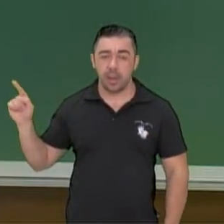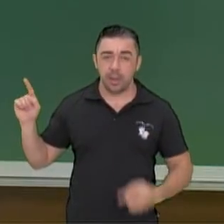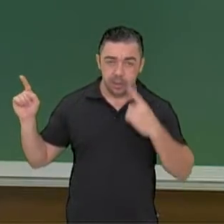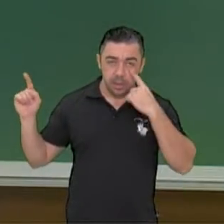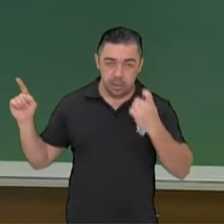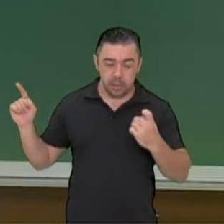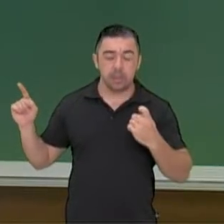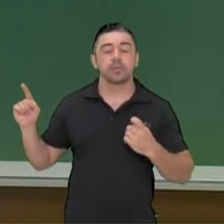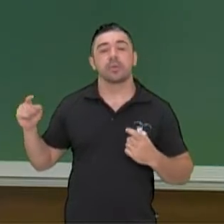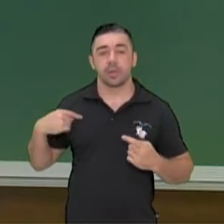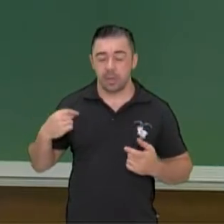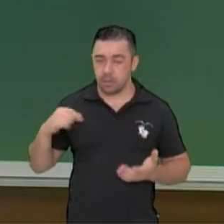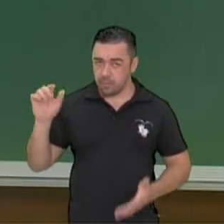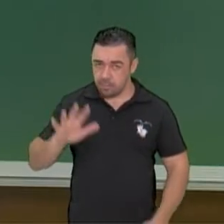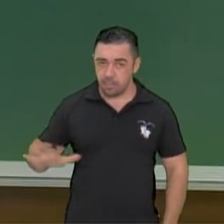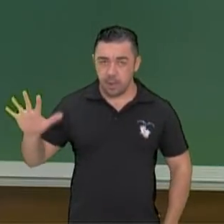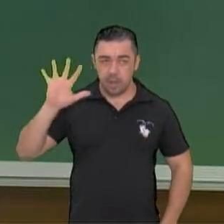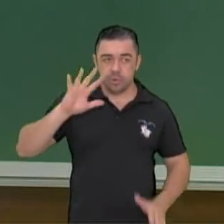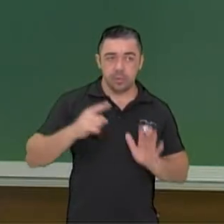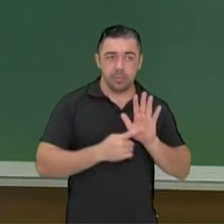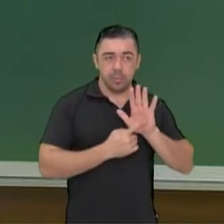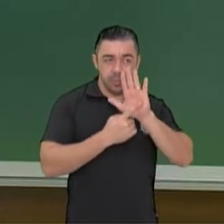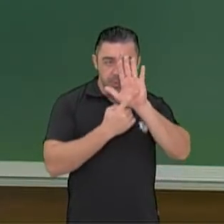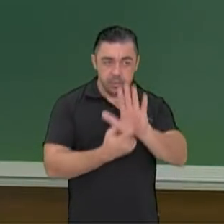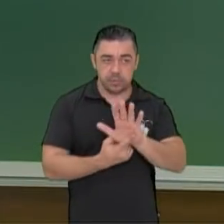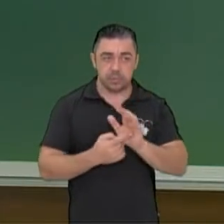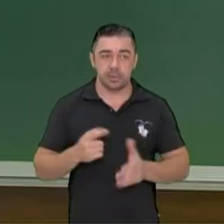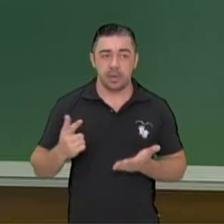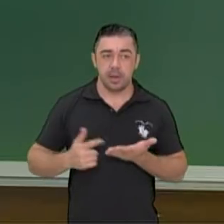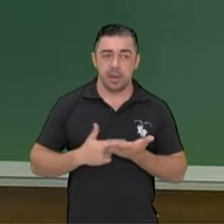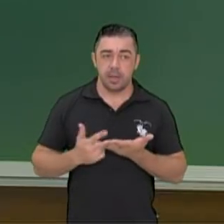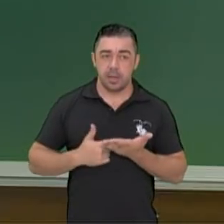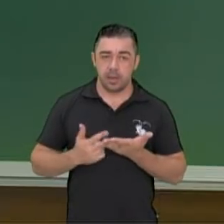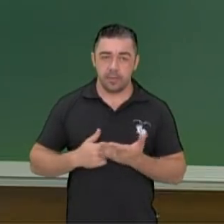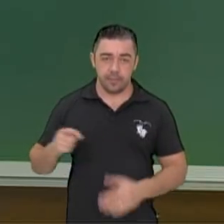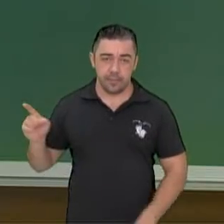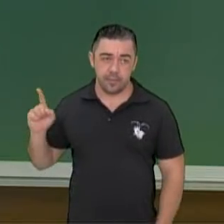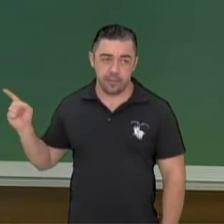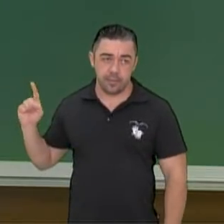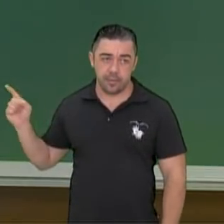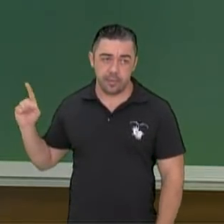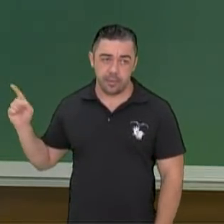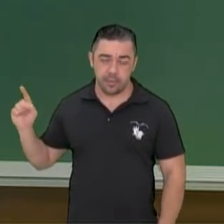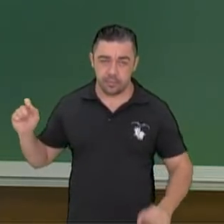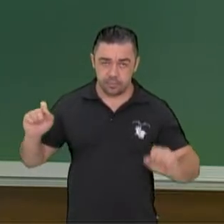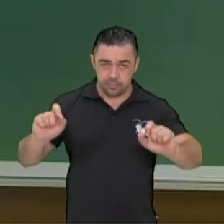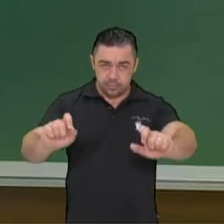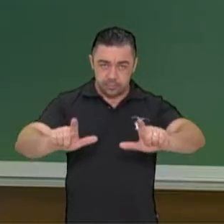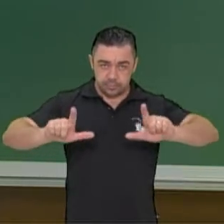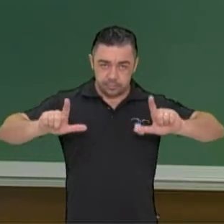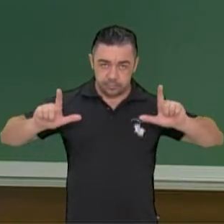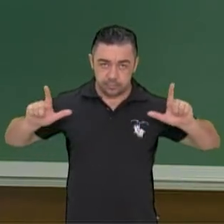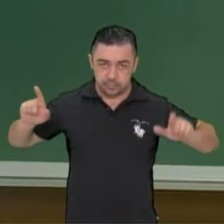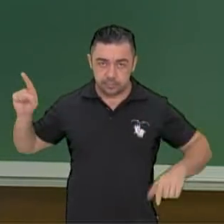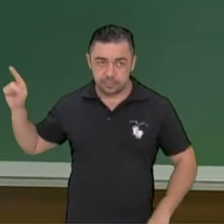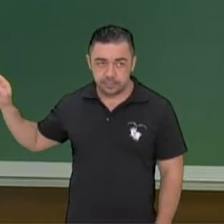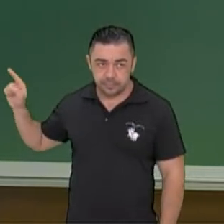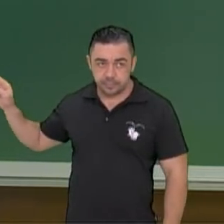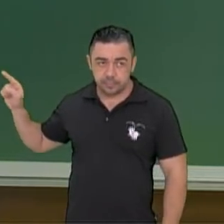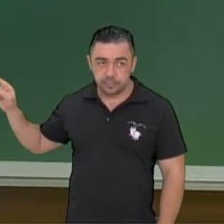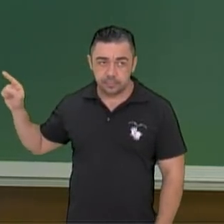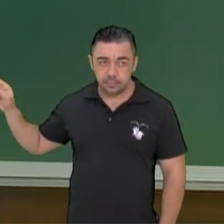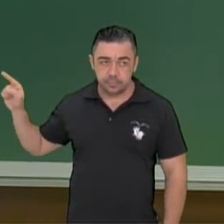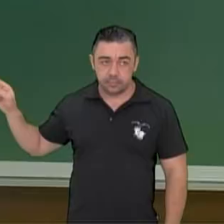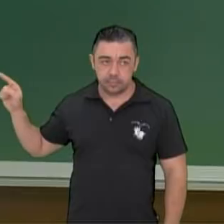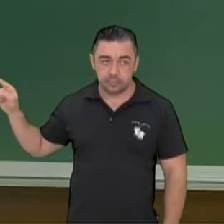eu fiz questão de trazer para você essa imagem. Livros, não sei se o Neto vai dar um foco aqui com o meu